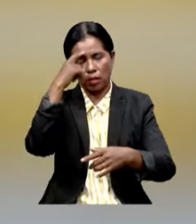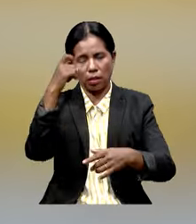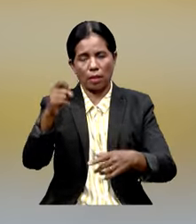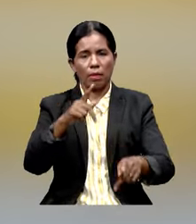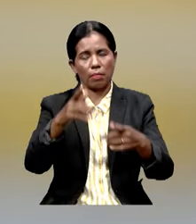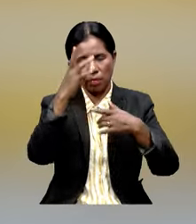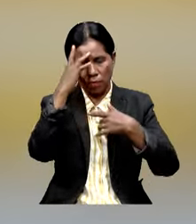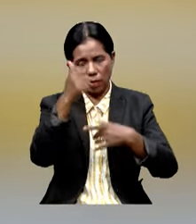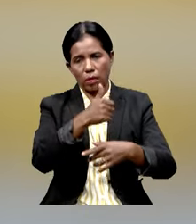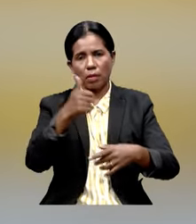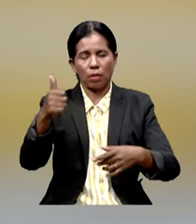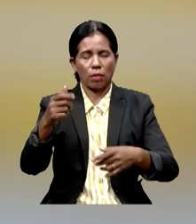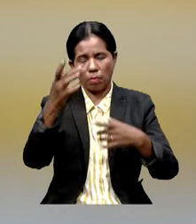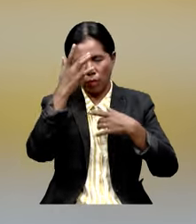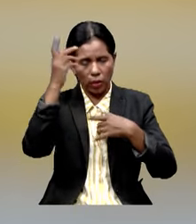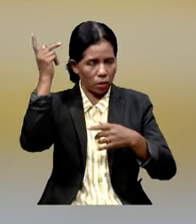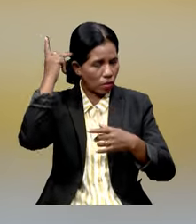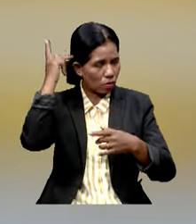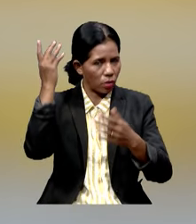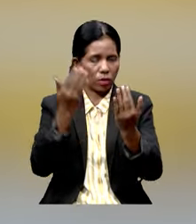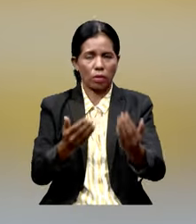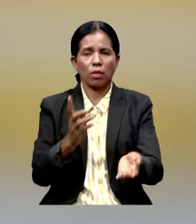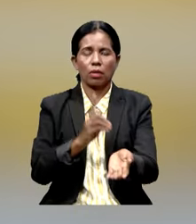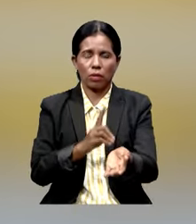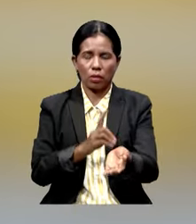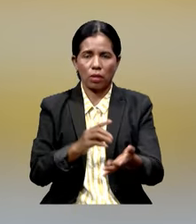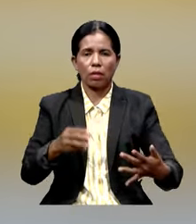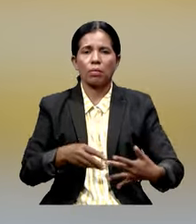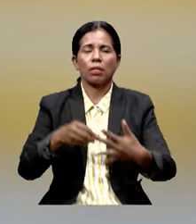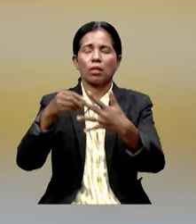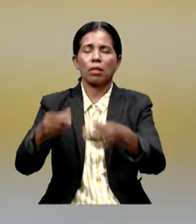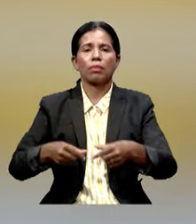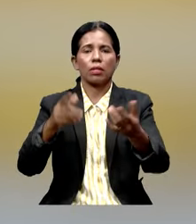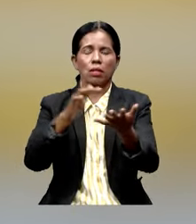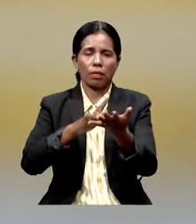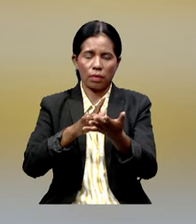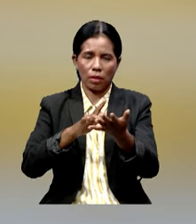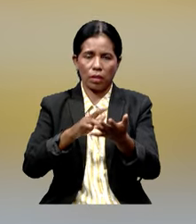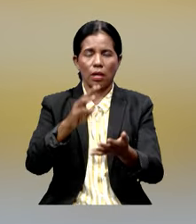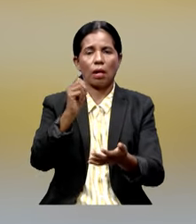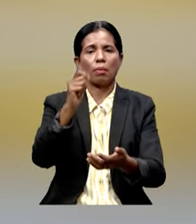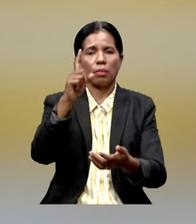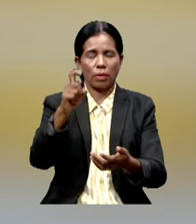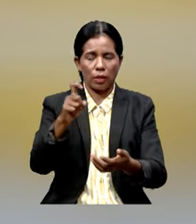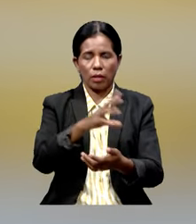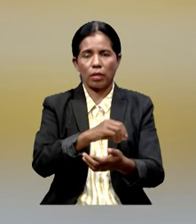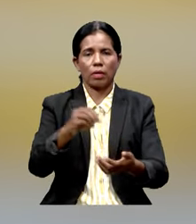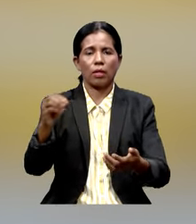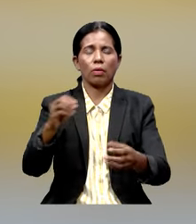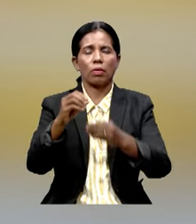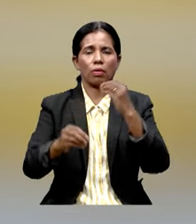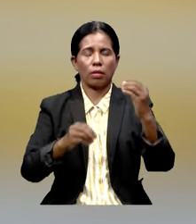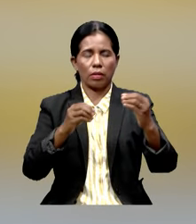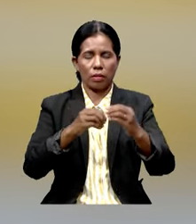Paciente balon com infecção cacuta grave, mas bem doutor especialista, né? Foi det aimoruk amoxilin via oral incluso